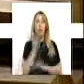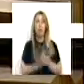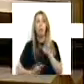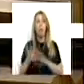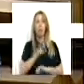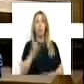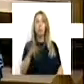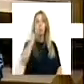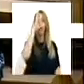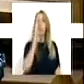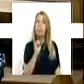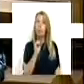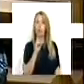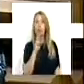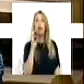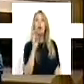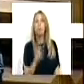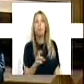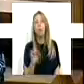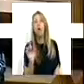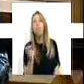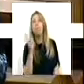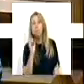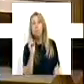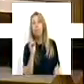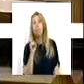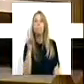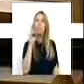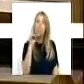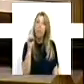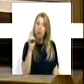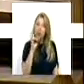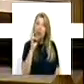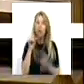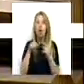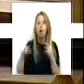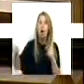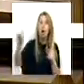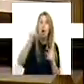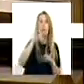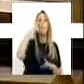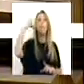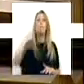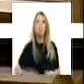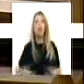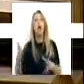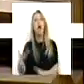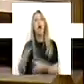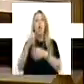a resposta, em vez de ser garantir rotas humanitárias,